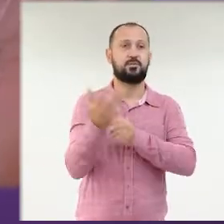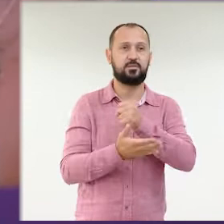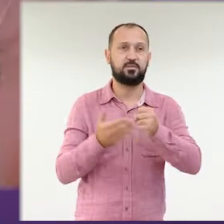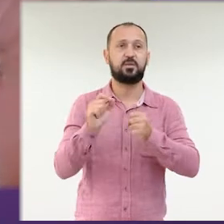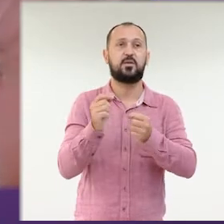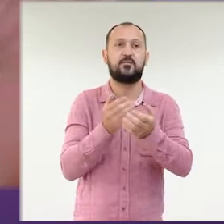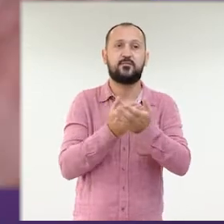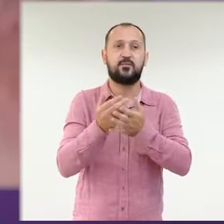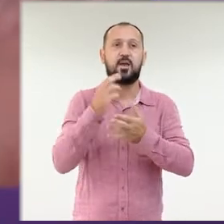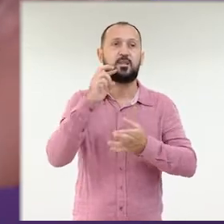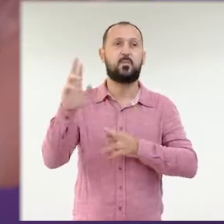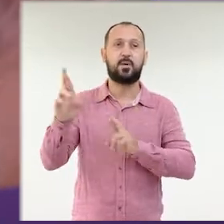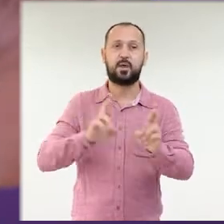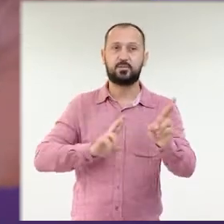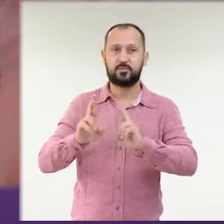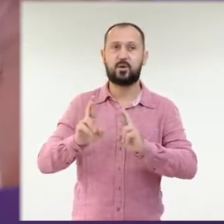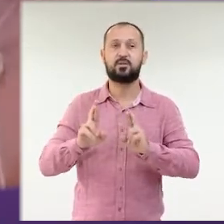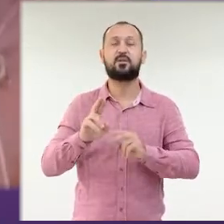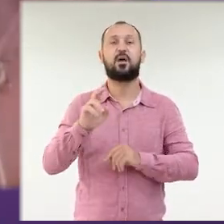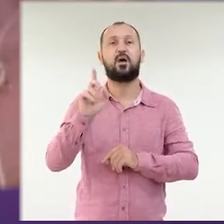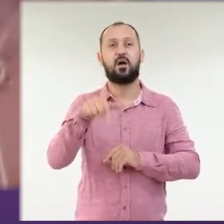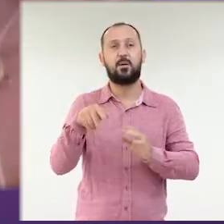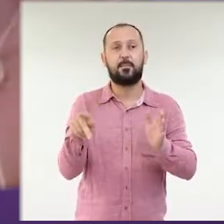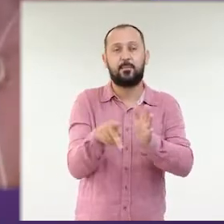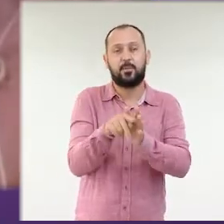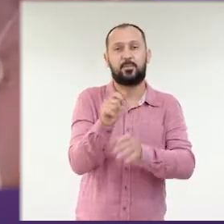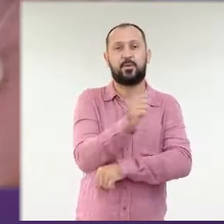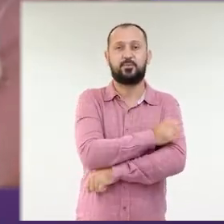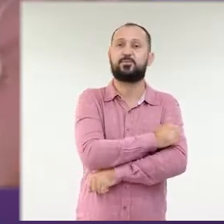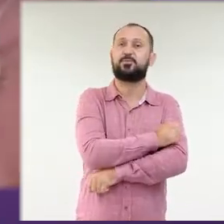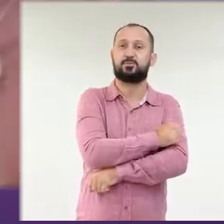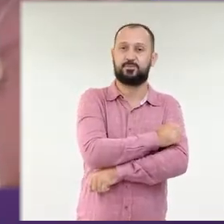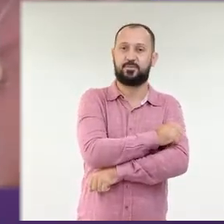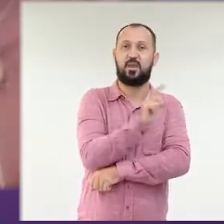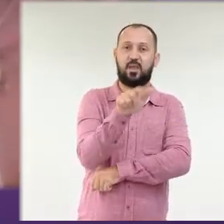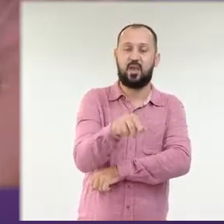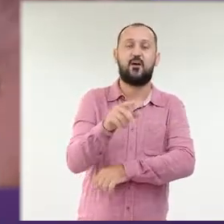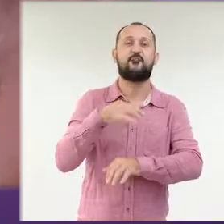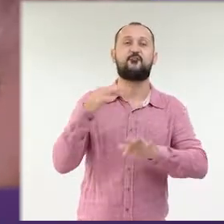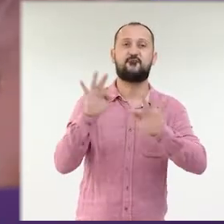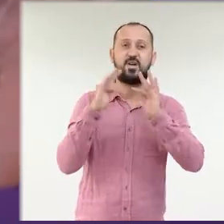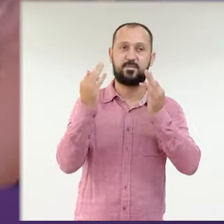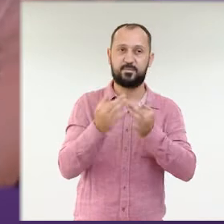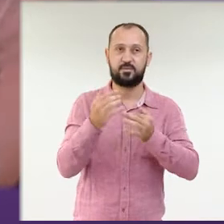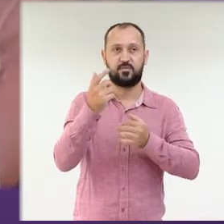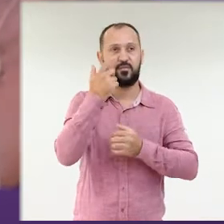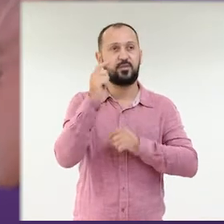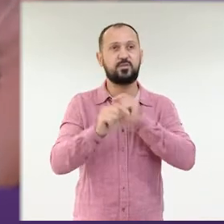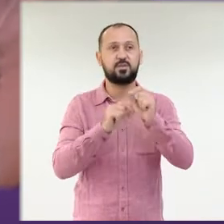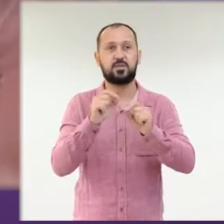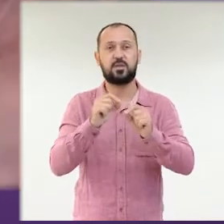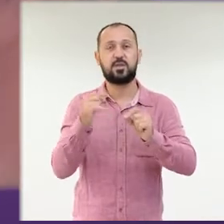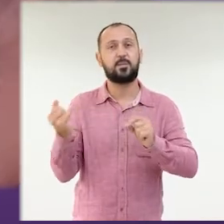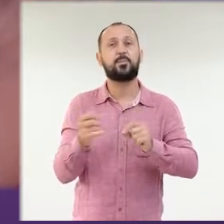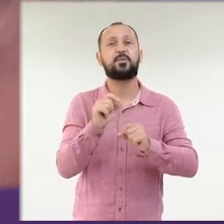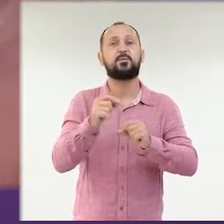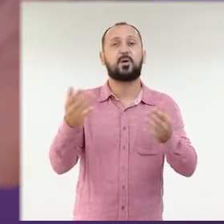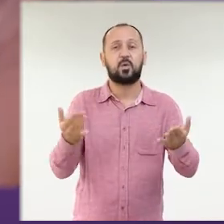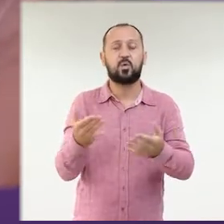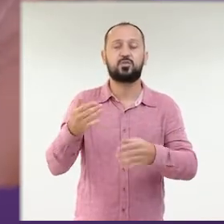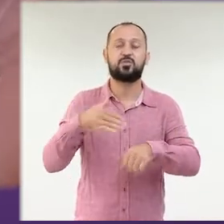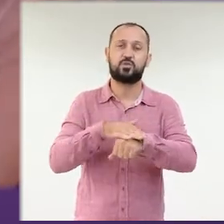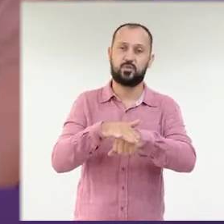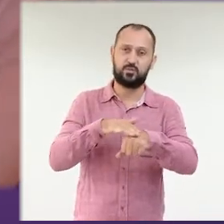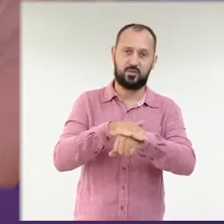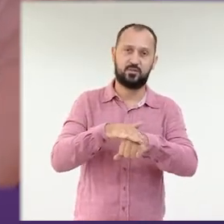fundamental. Então, quem vai dar esse feedback é o estudante, é a sua família. Então, eu vejo que o ponto-chave